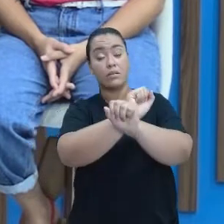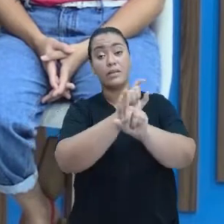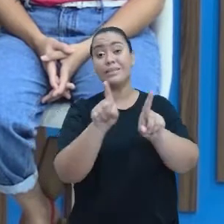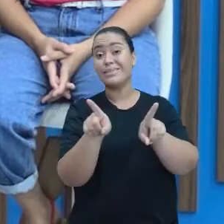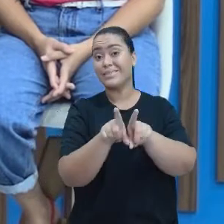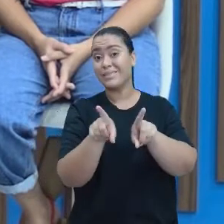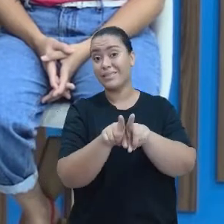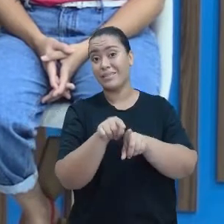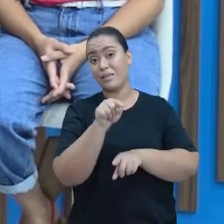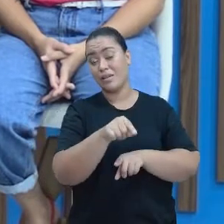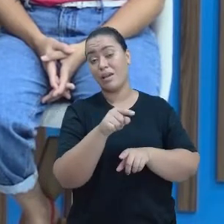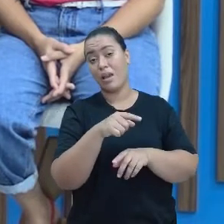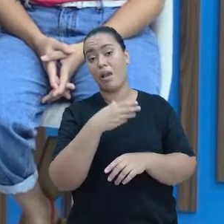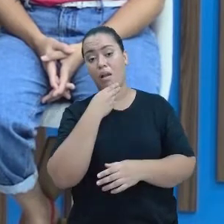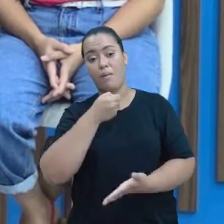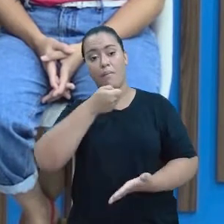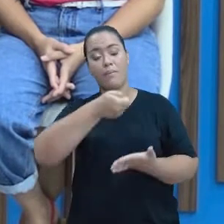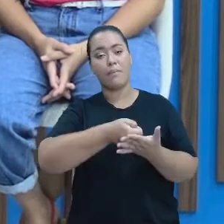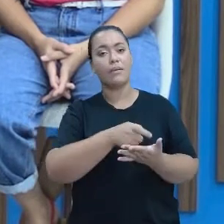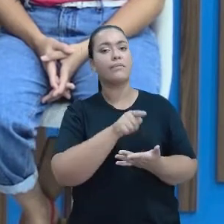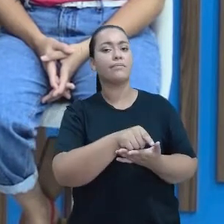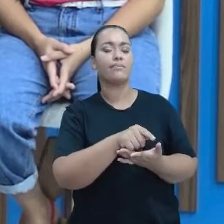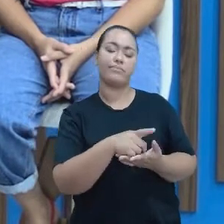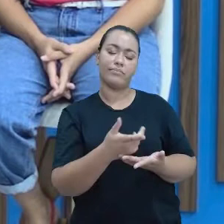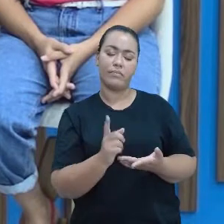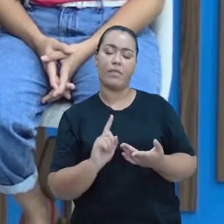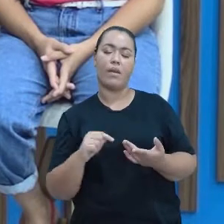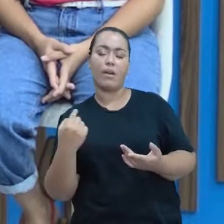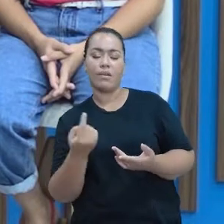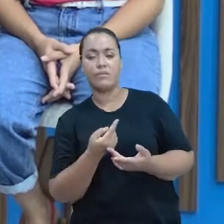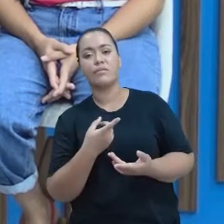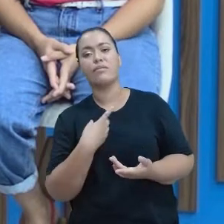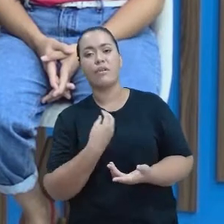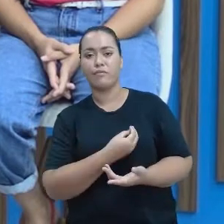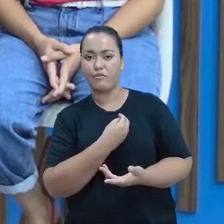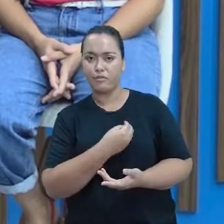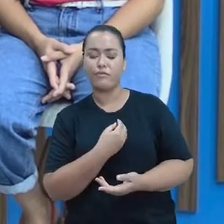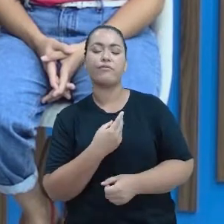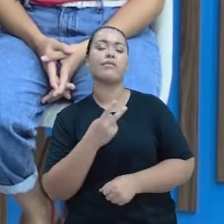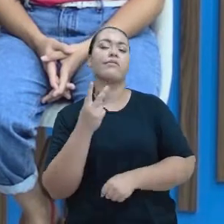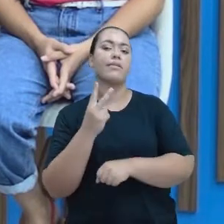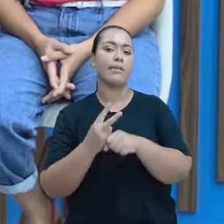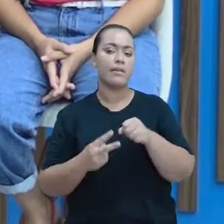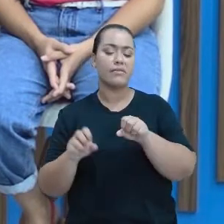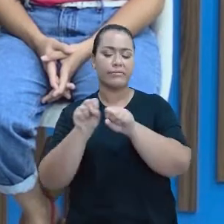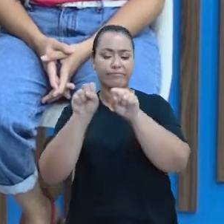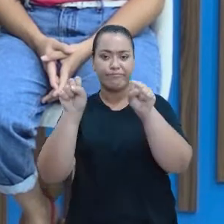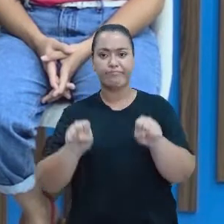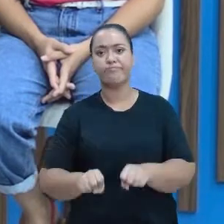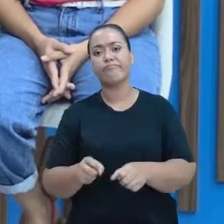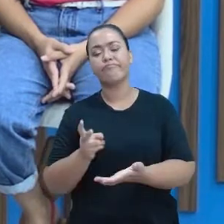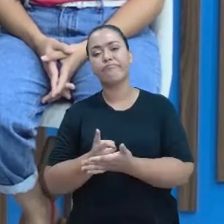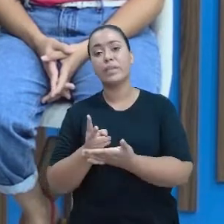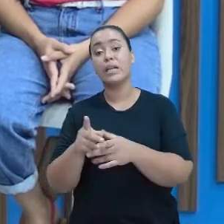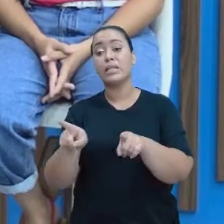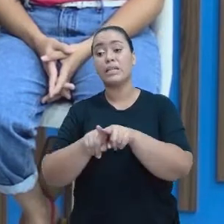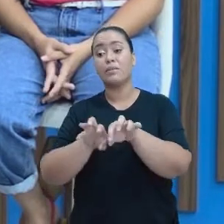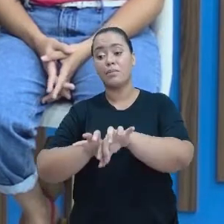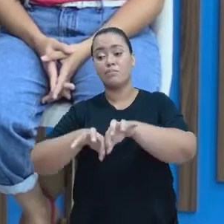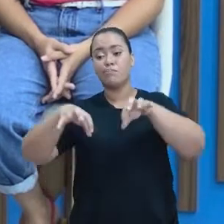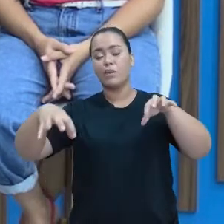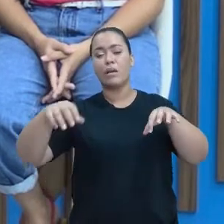e do patriarcado, nós vamos conviver com essa violência sistemática e com a segregação de